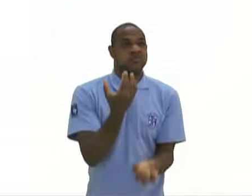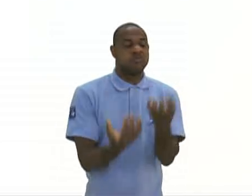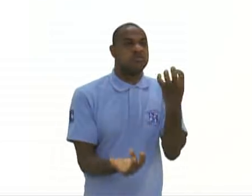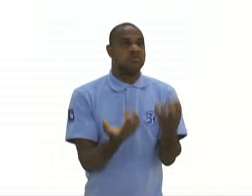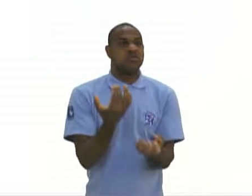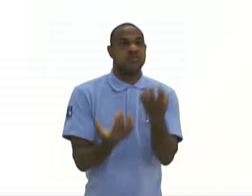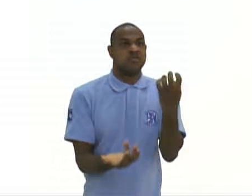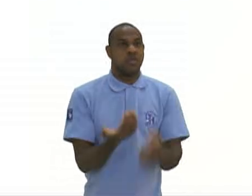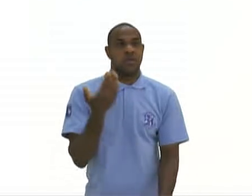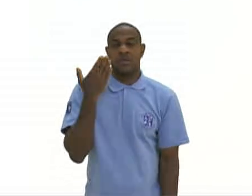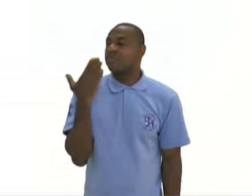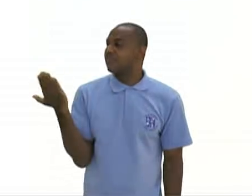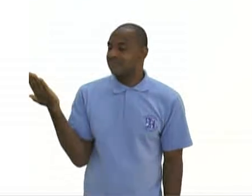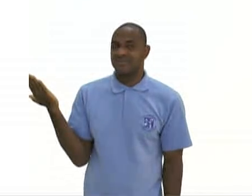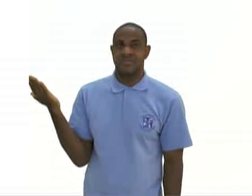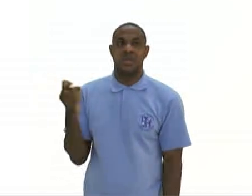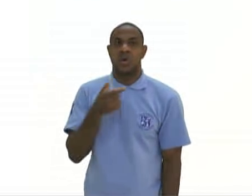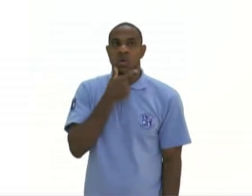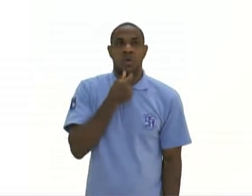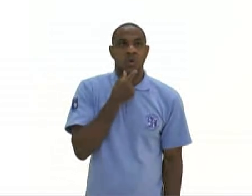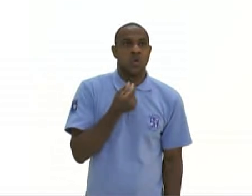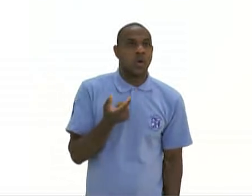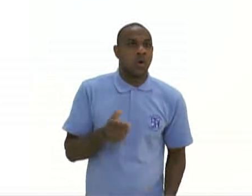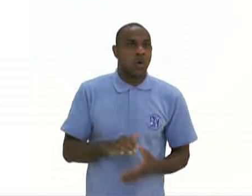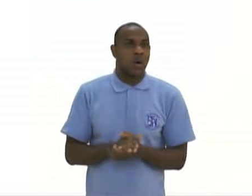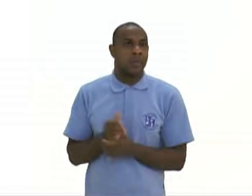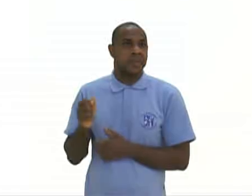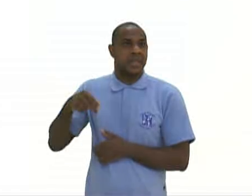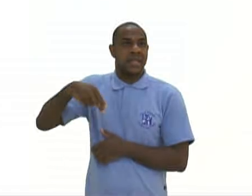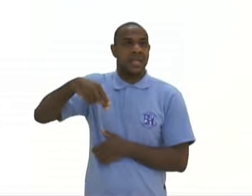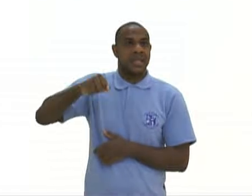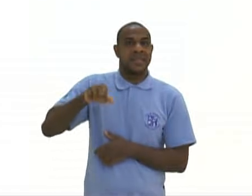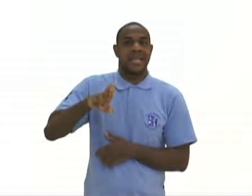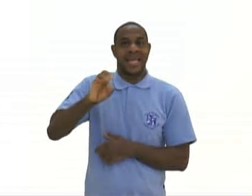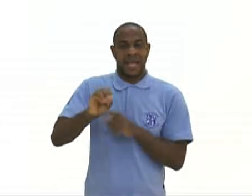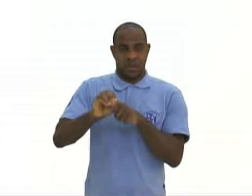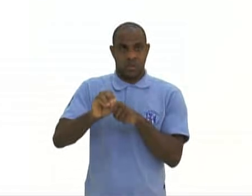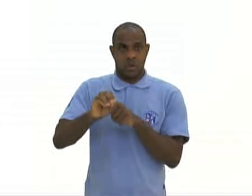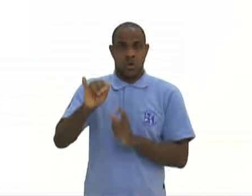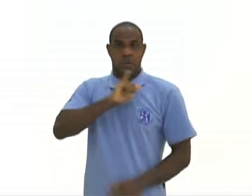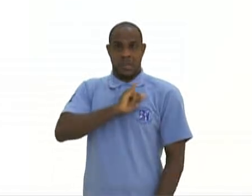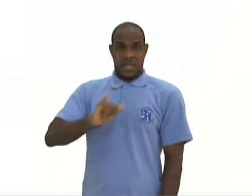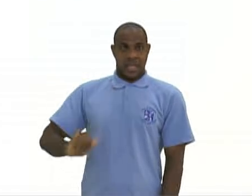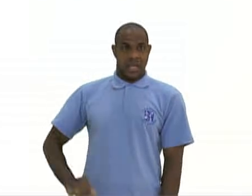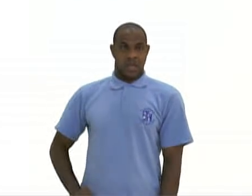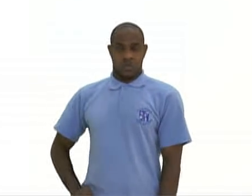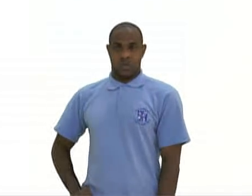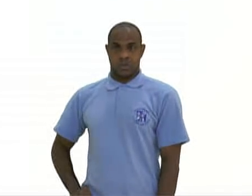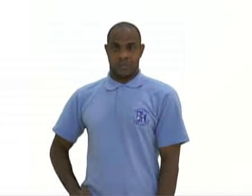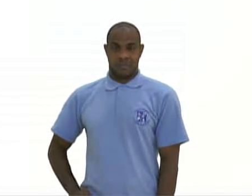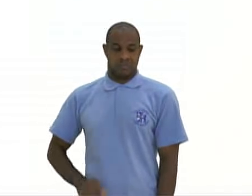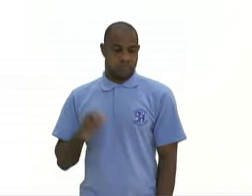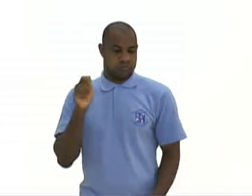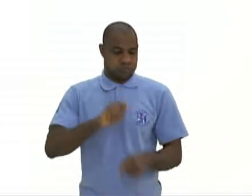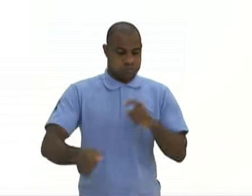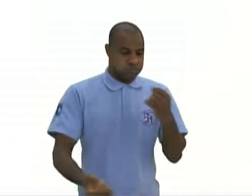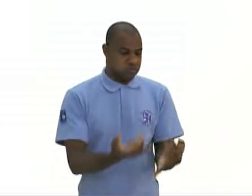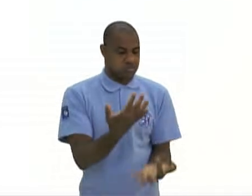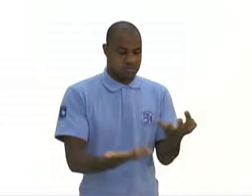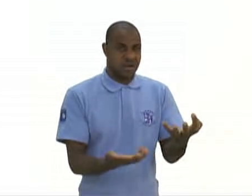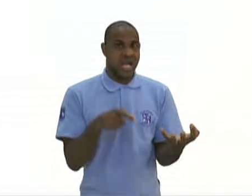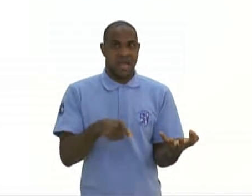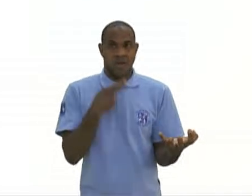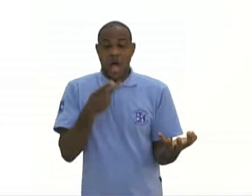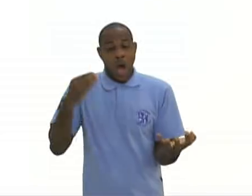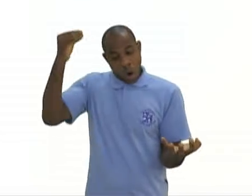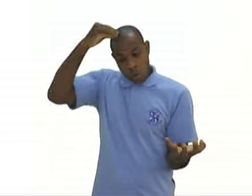temos nenhuma documentação que comprove-se isso. Mas, na época, o Nero, o imperador, culpou os cristãos pelo incêndio. E foi um incêndio